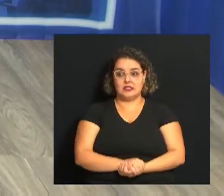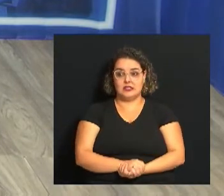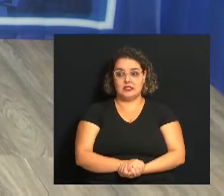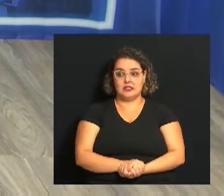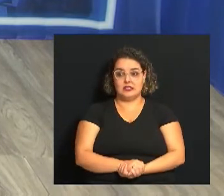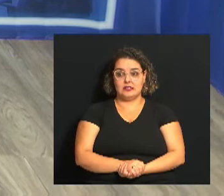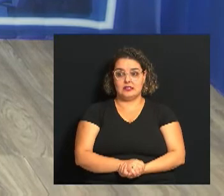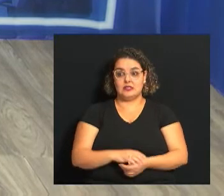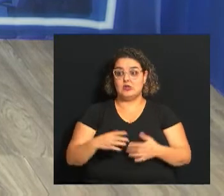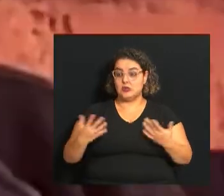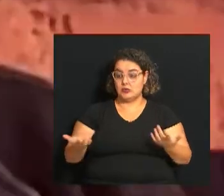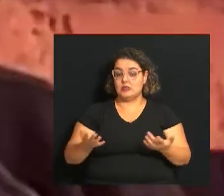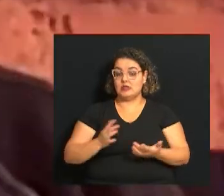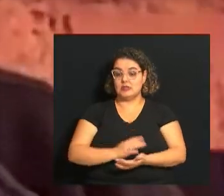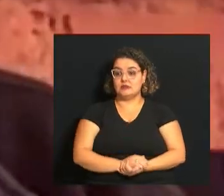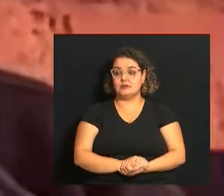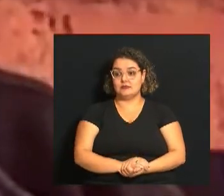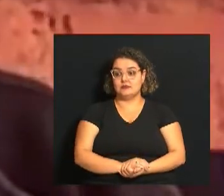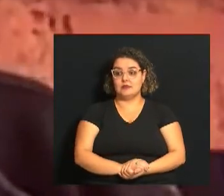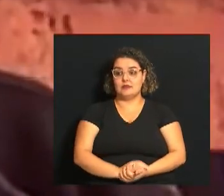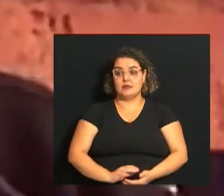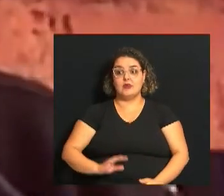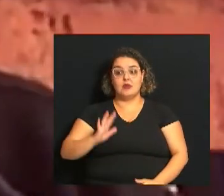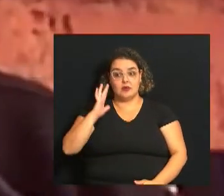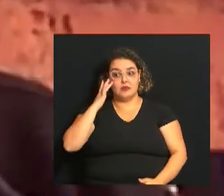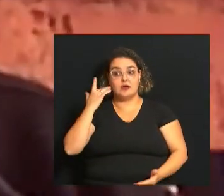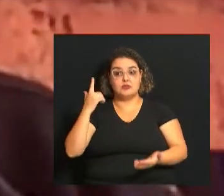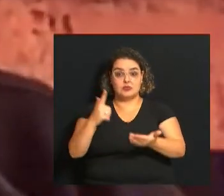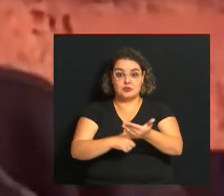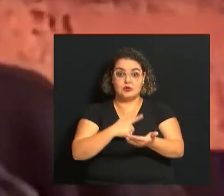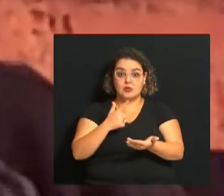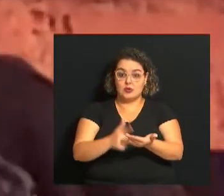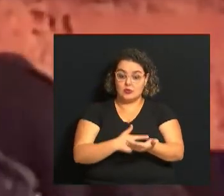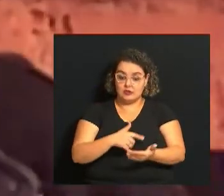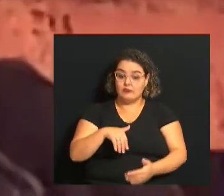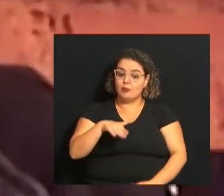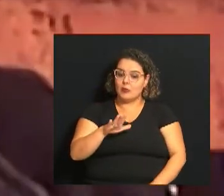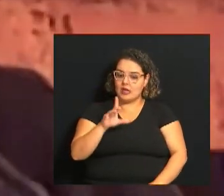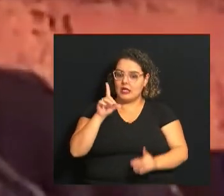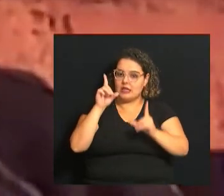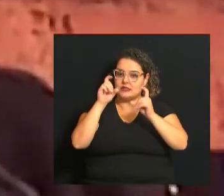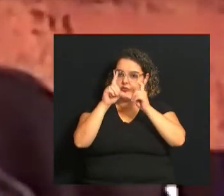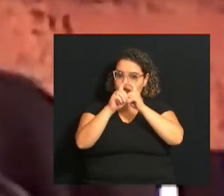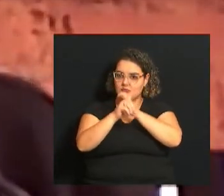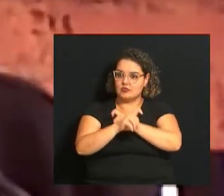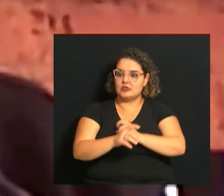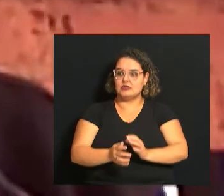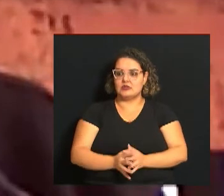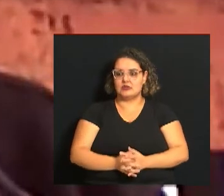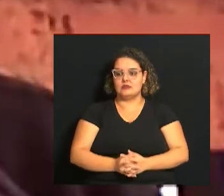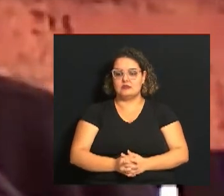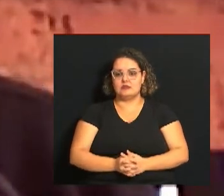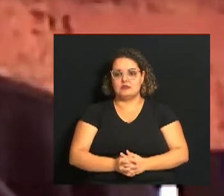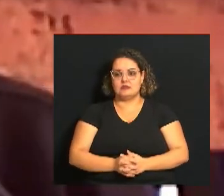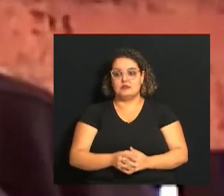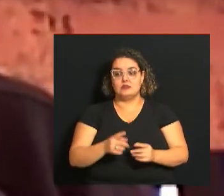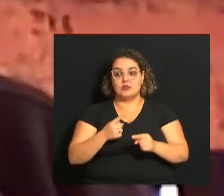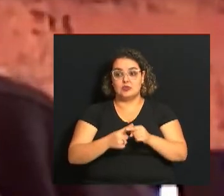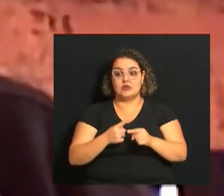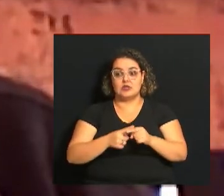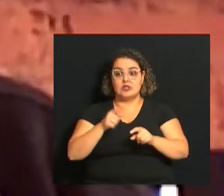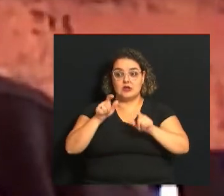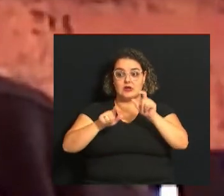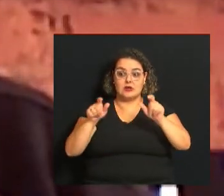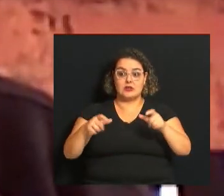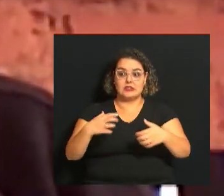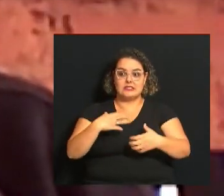Olha, eu acho que esse é o meu livro mais difícil, né? Primeiro porque as pessoas, eu sinto isso,